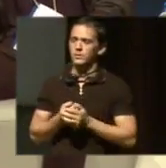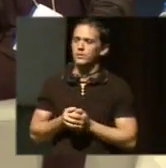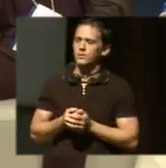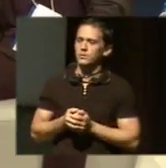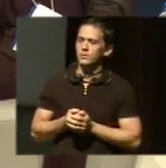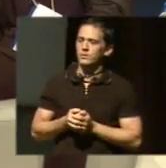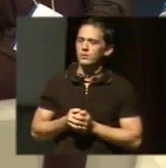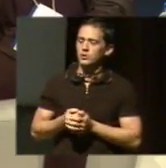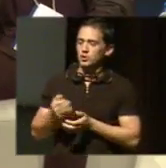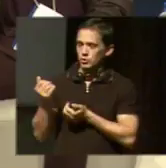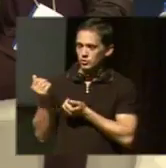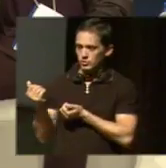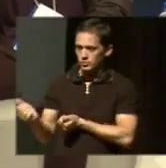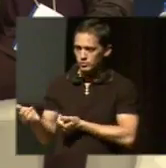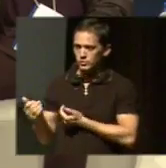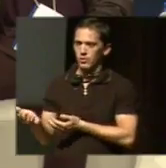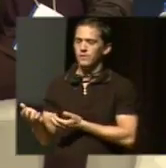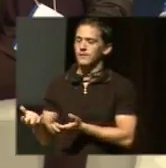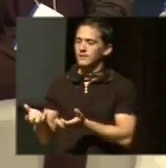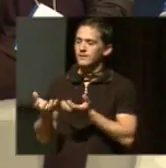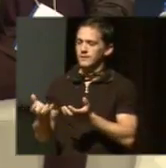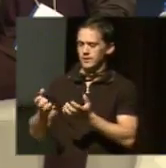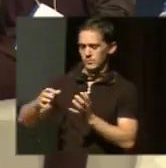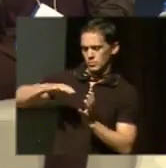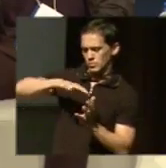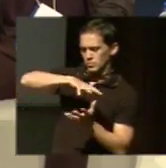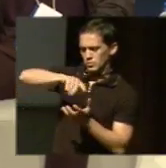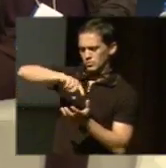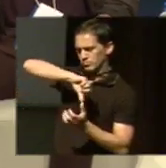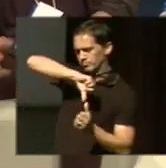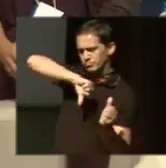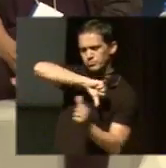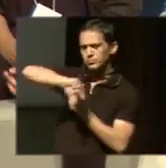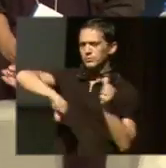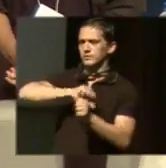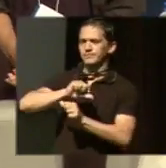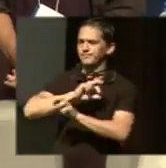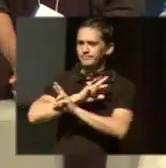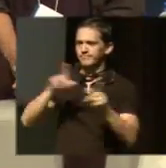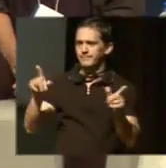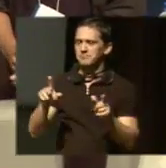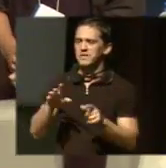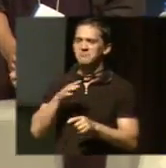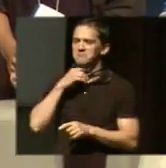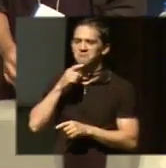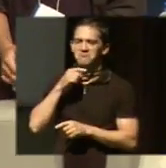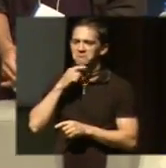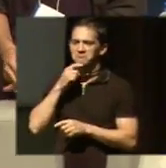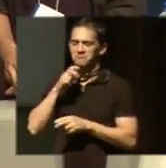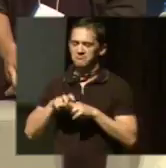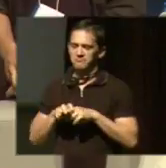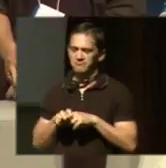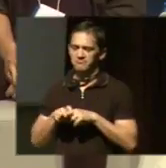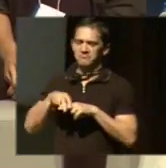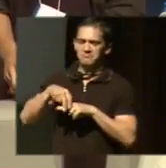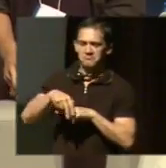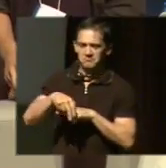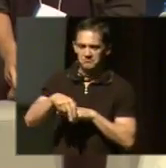Que os jovens querem mudar o mundo, mas não conseguem se levantar do sofá.